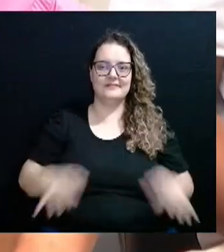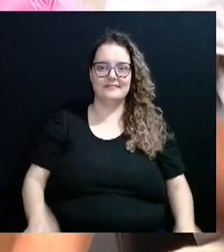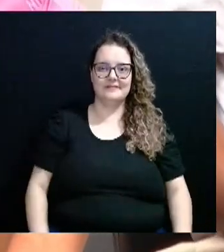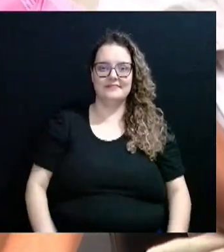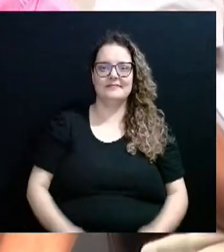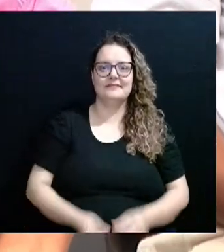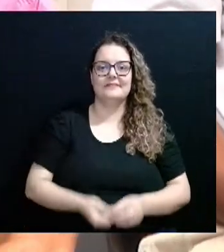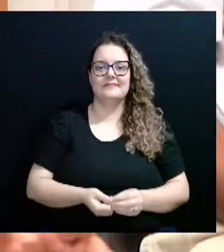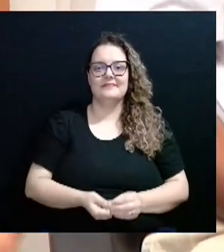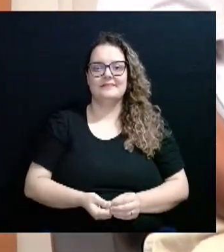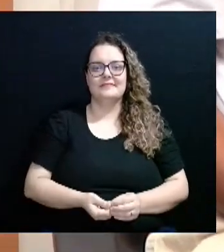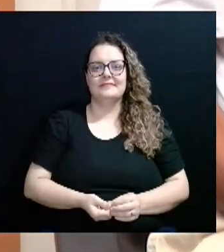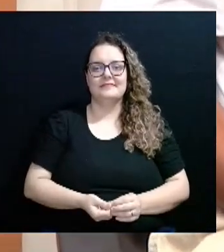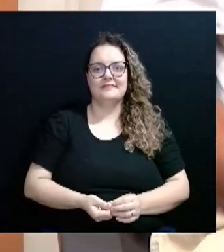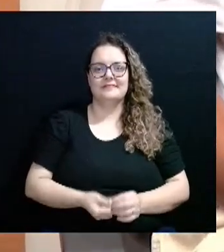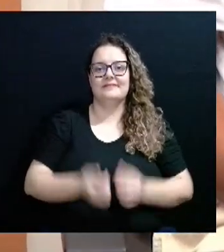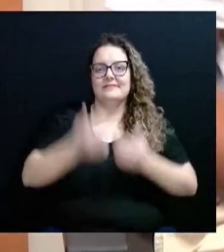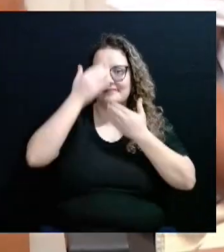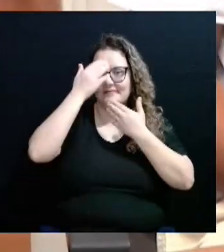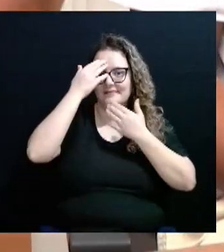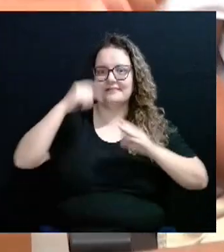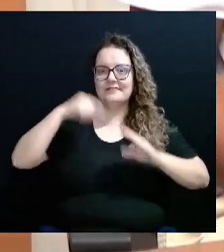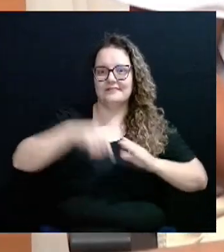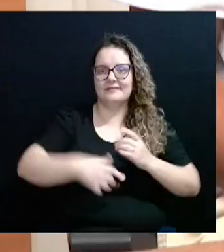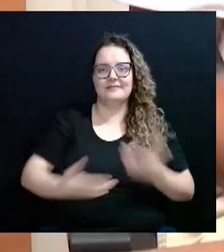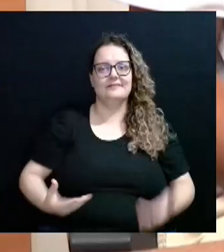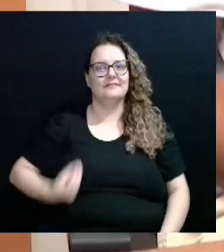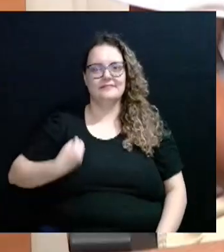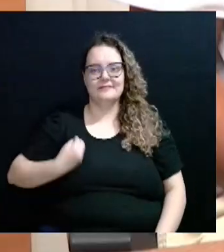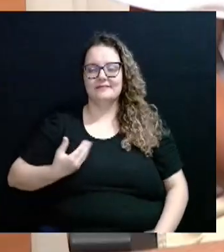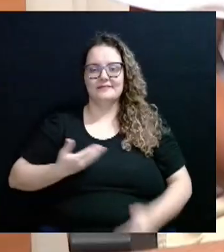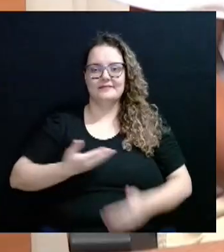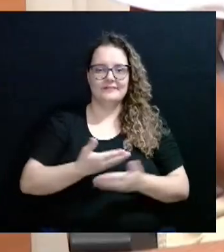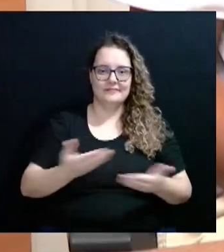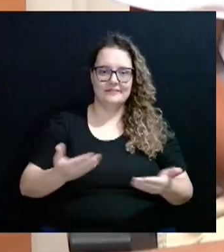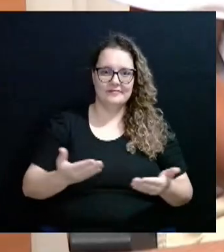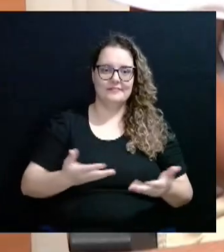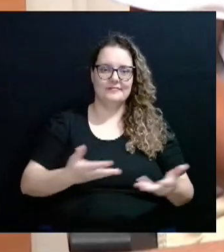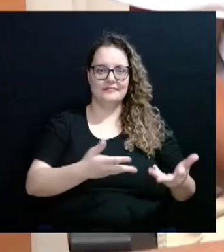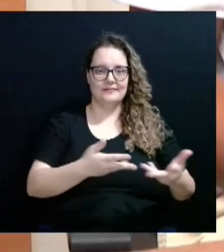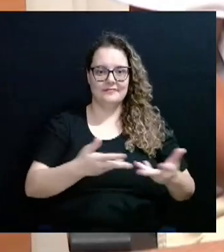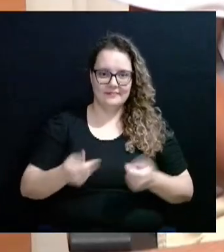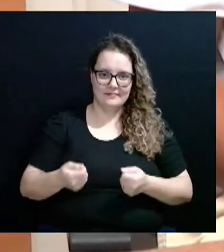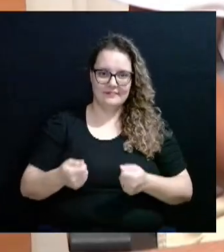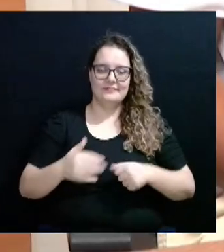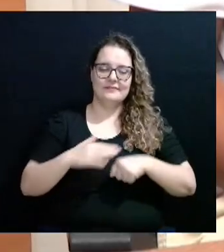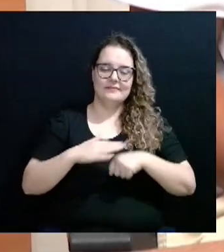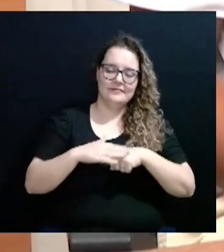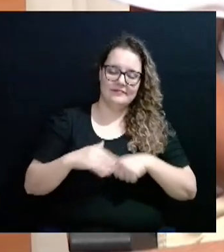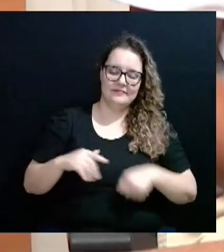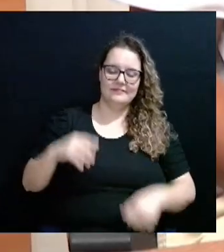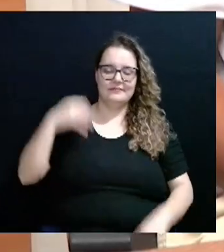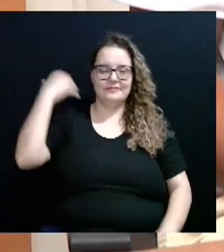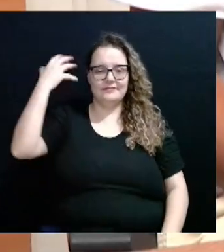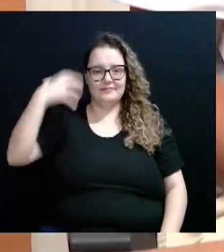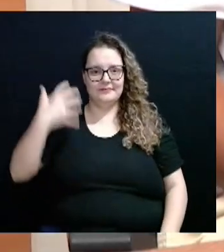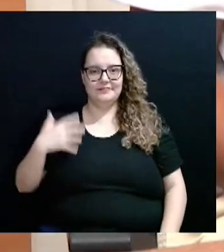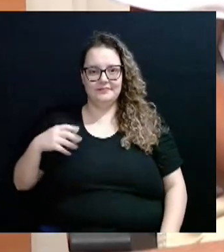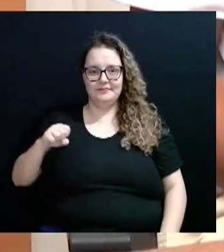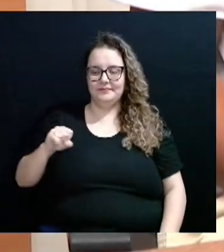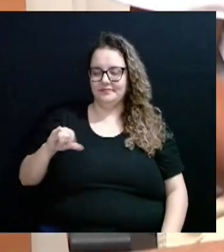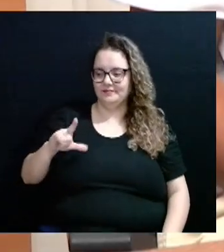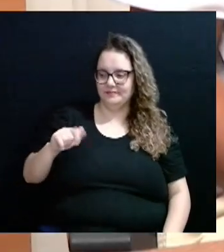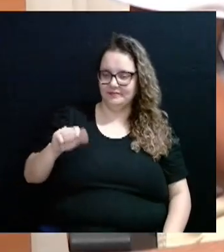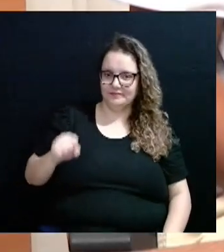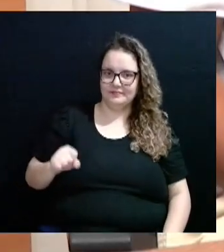agradeço imensamente pela presença de vocês, pelo convite gentil da Guida, do Silas. Para